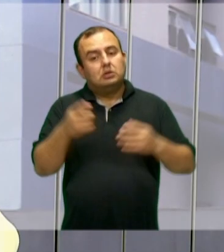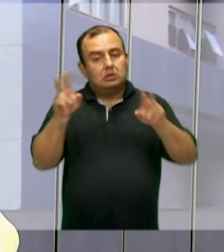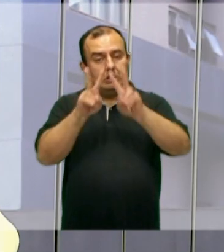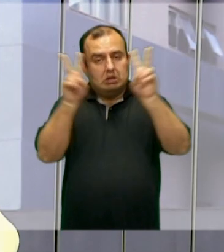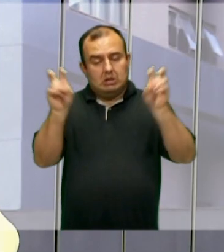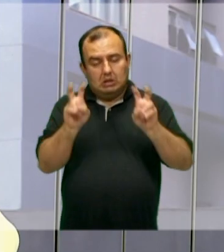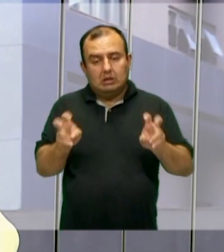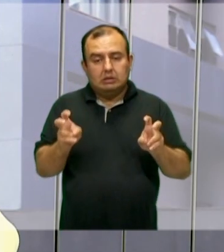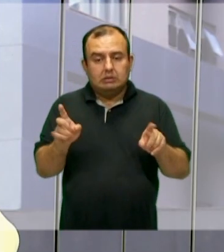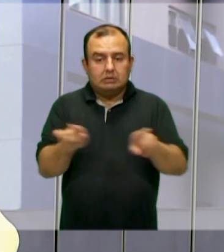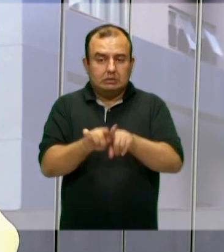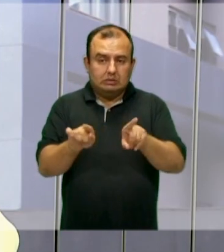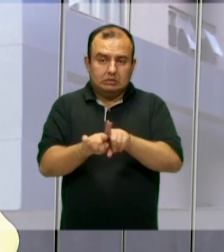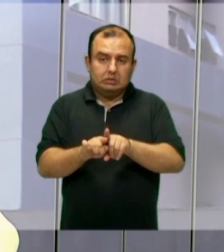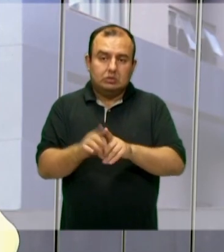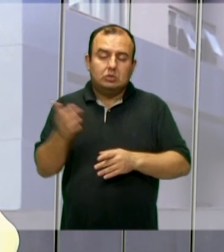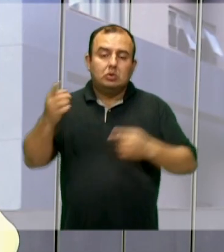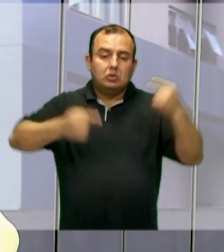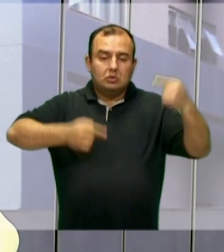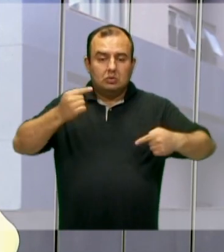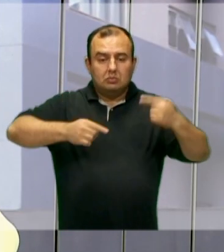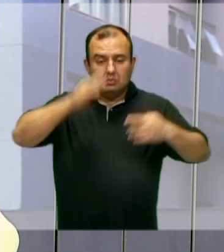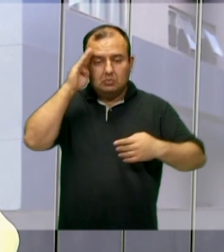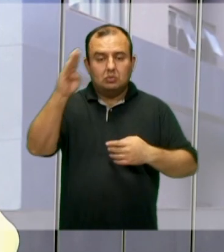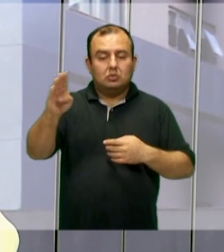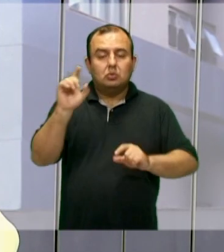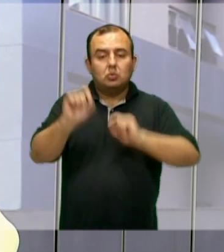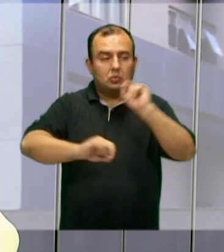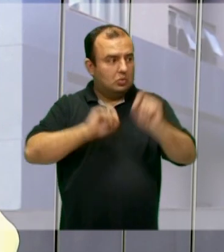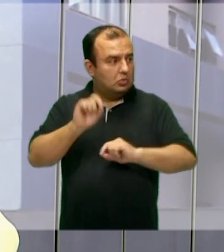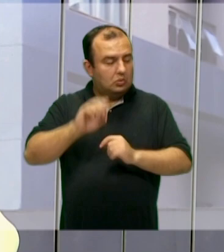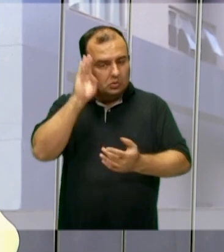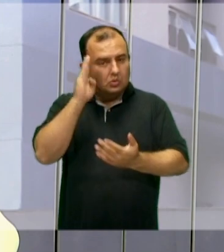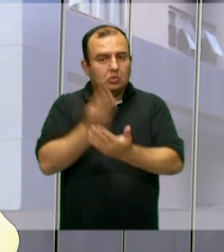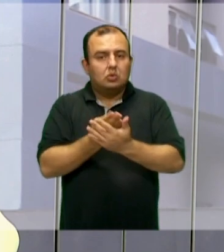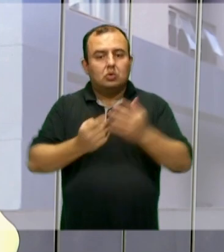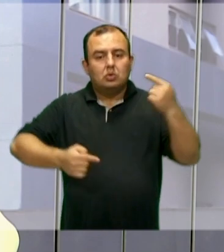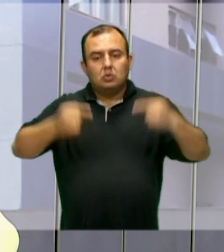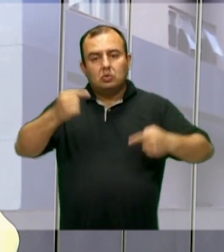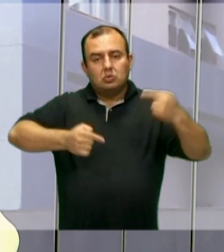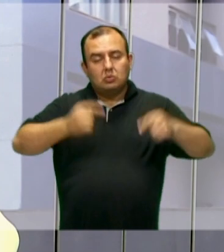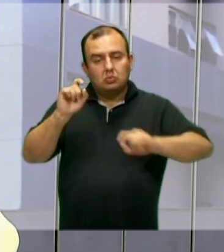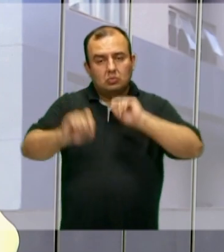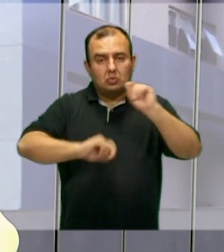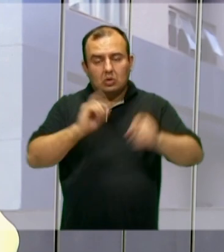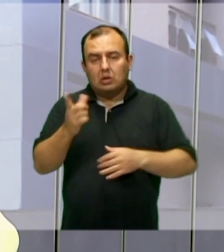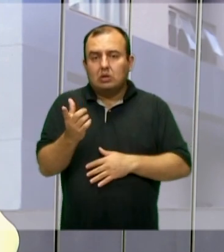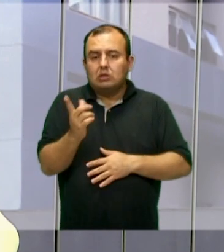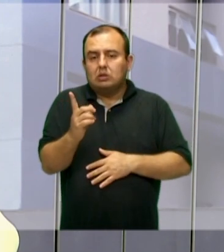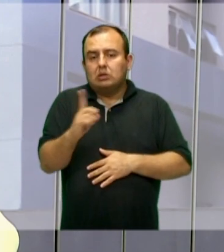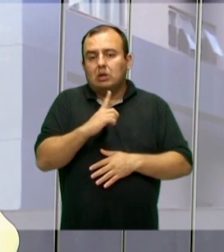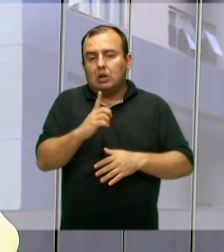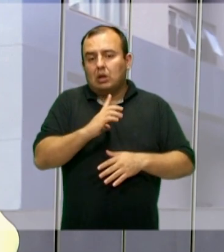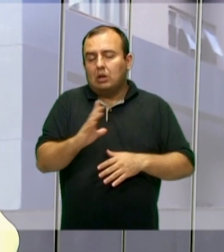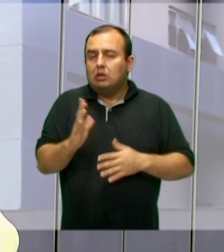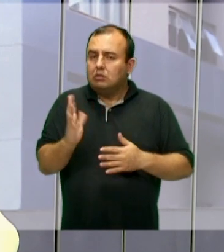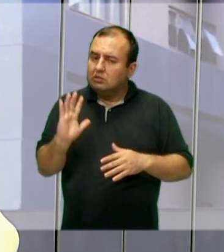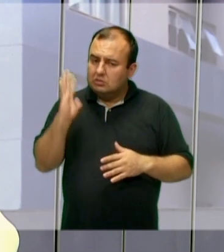isso, em relação aos debates principalmente, eu creio que os debates em si não têm acontecido, né?